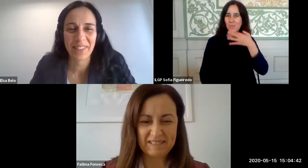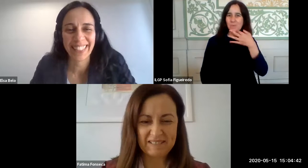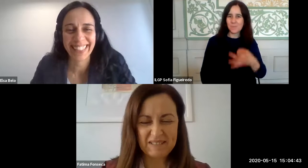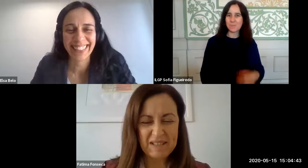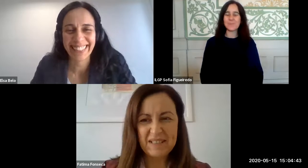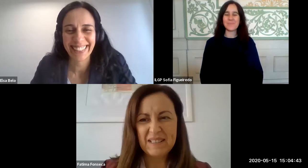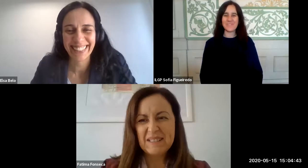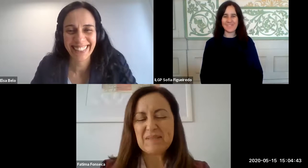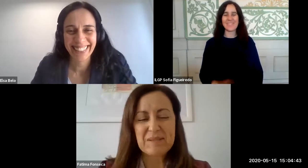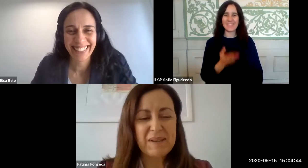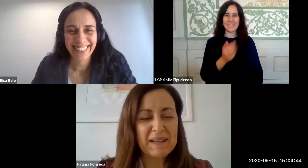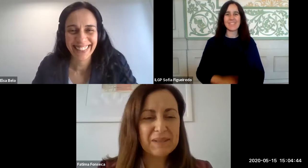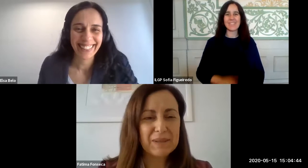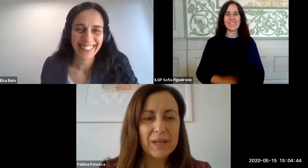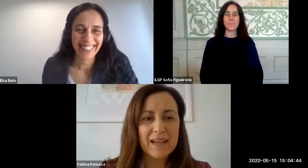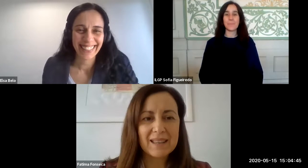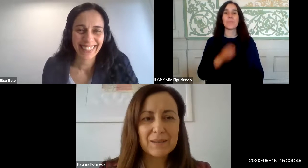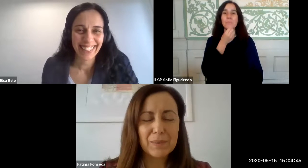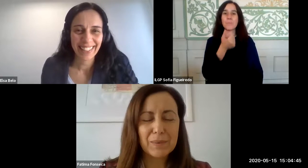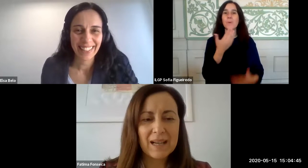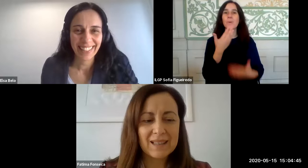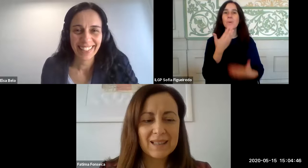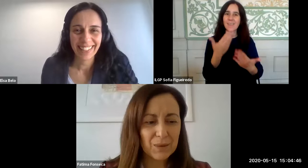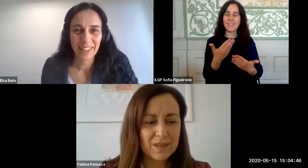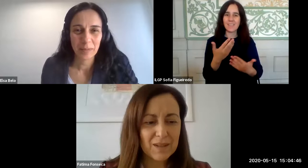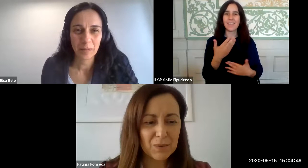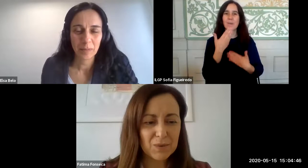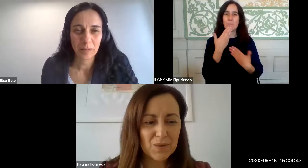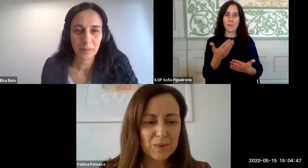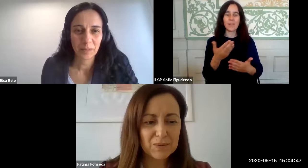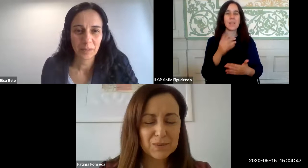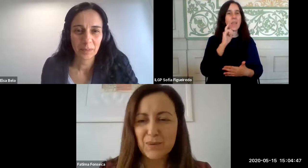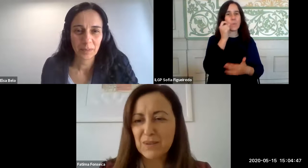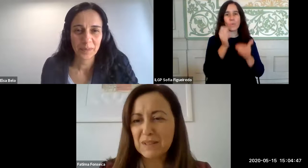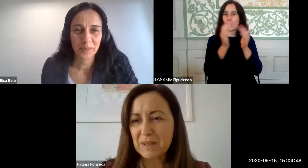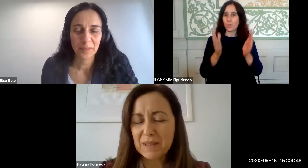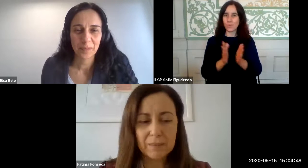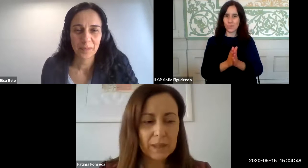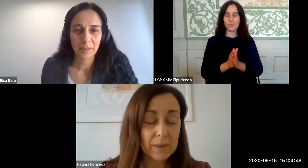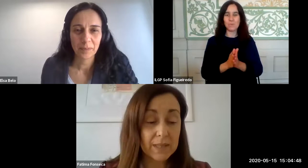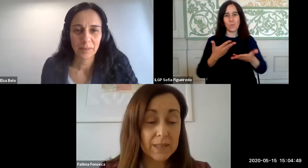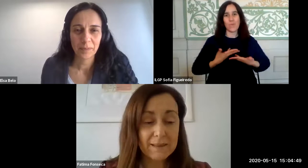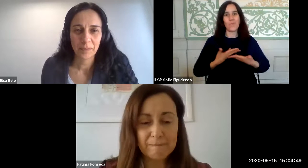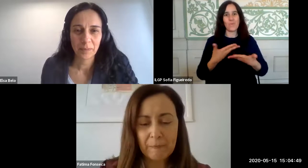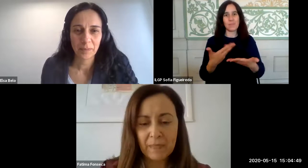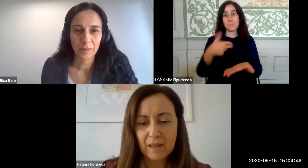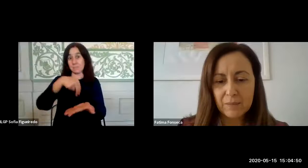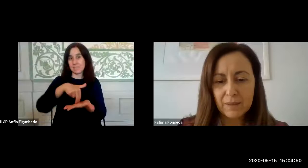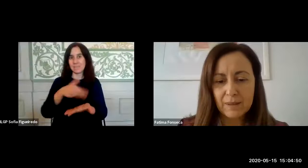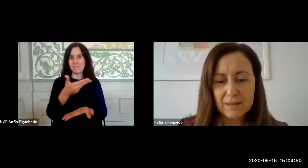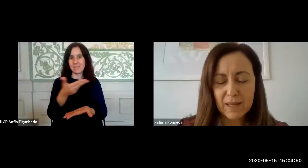Muito bem. Muito bem. Obrigada. Obrigada a todas e a todos pelo convite, pela presença.